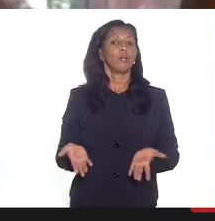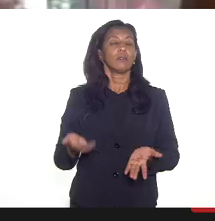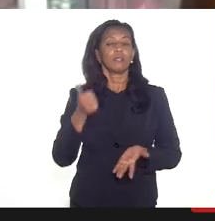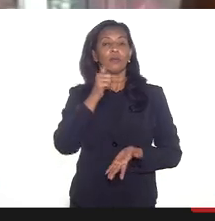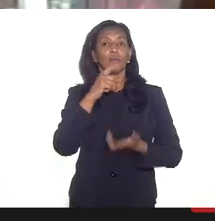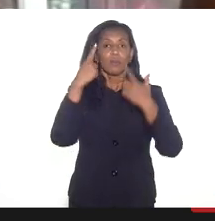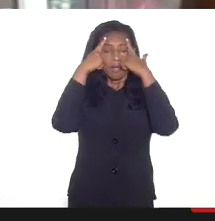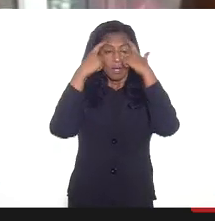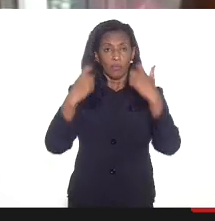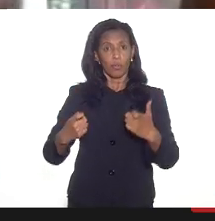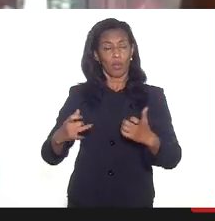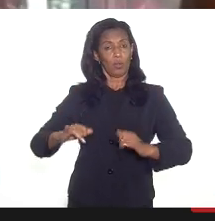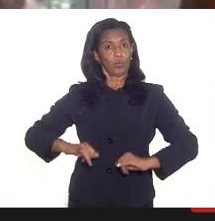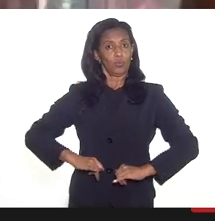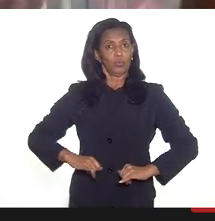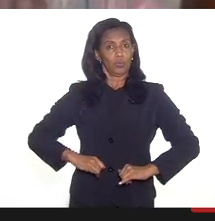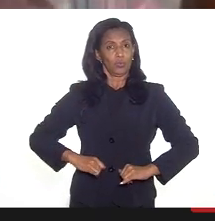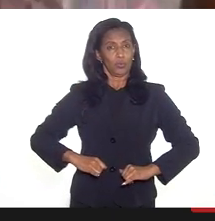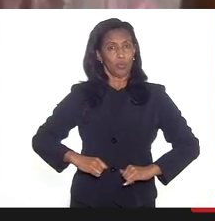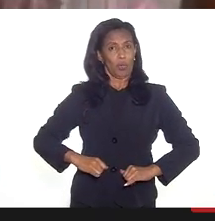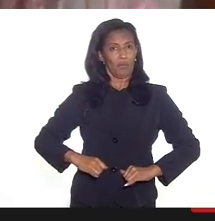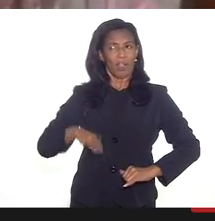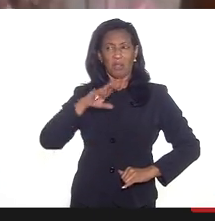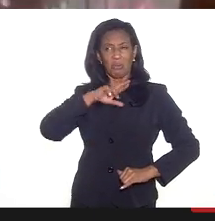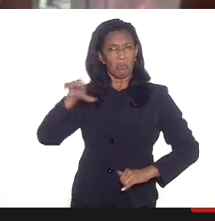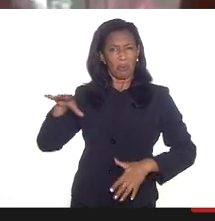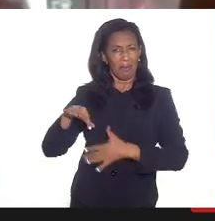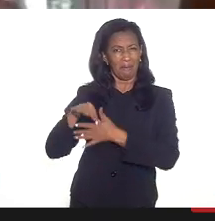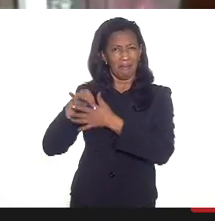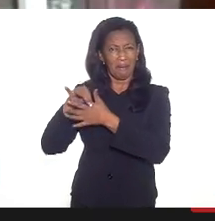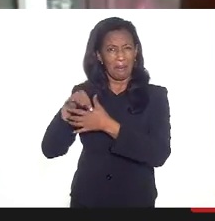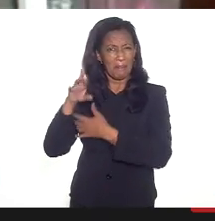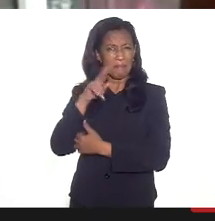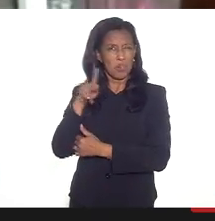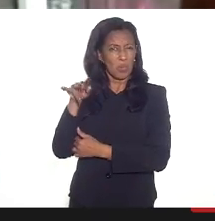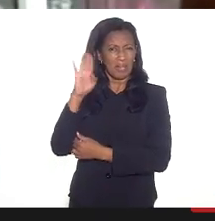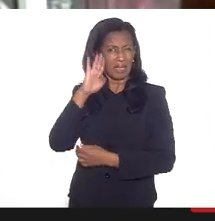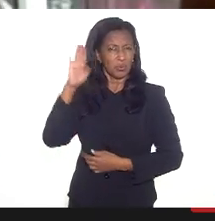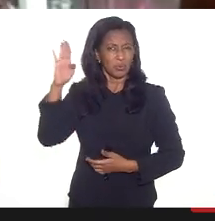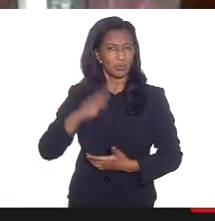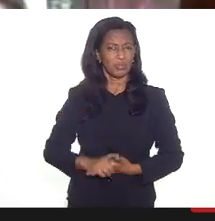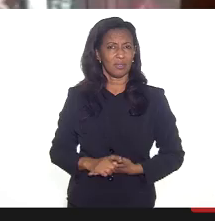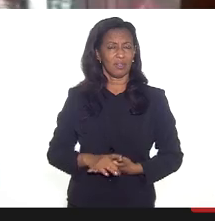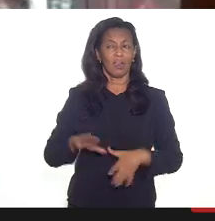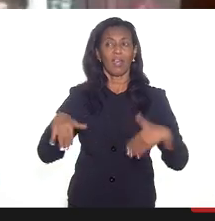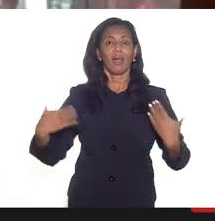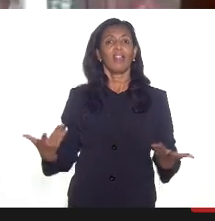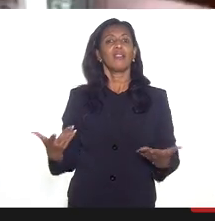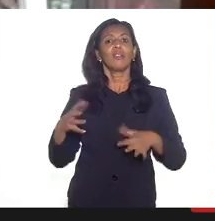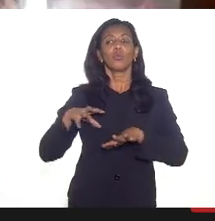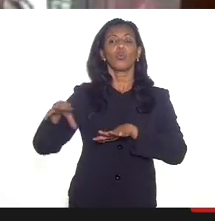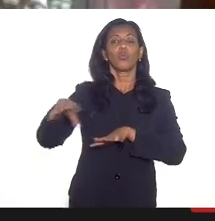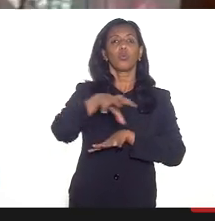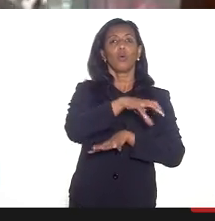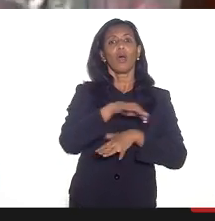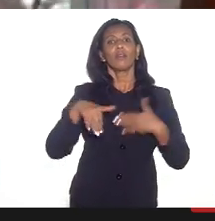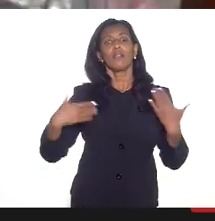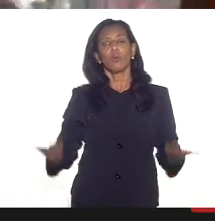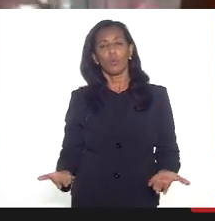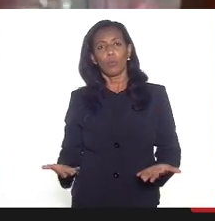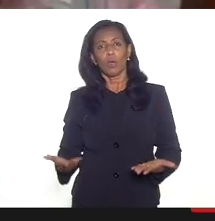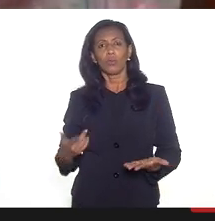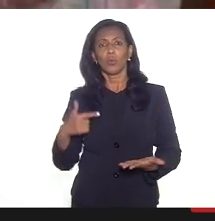a violência que ela sofre não será prioridade? Em todos os setores. Até quando outras questões vão